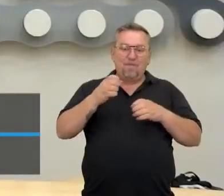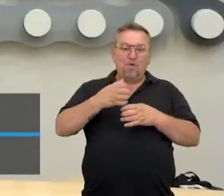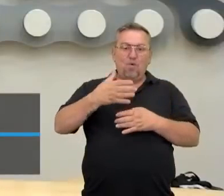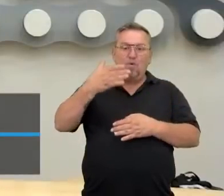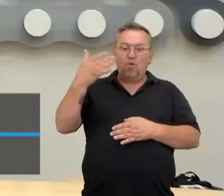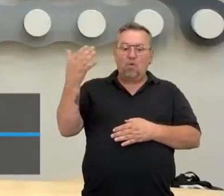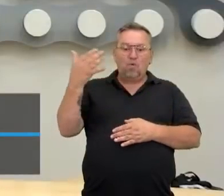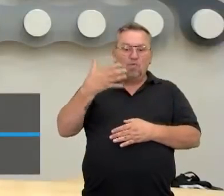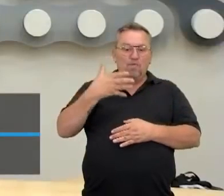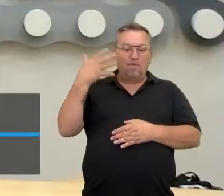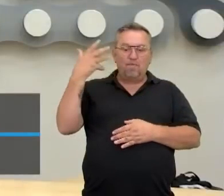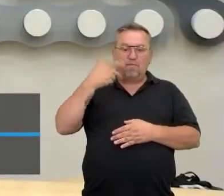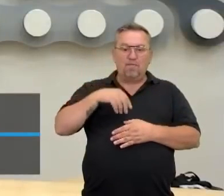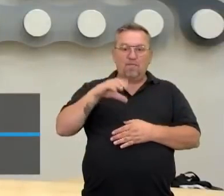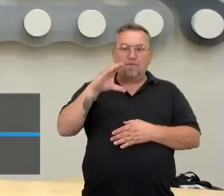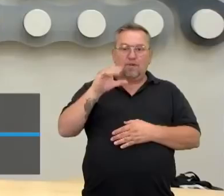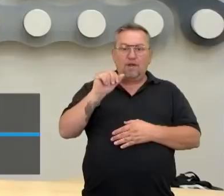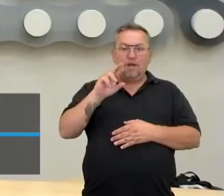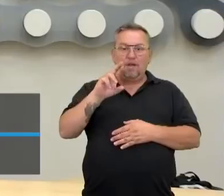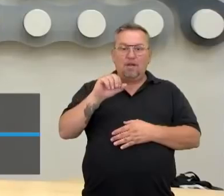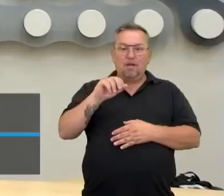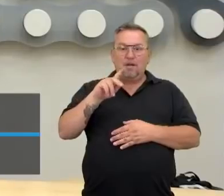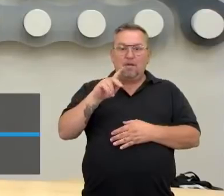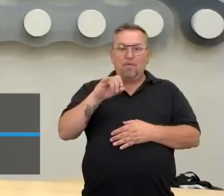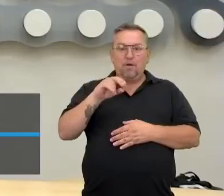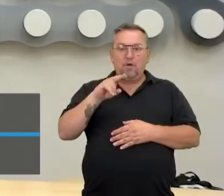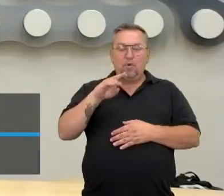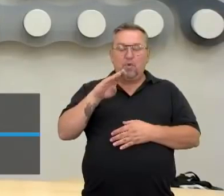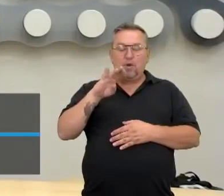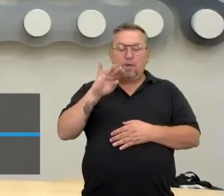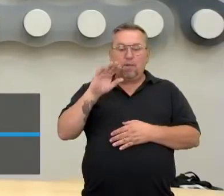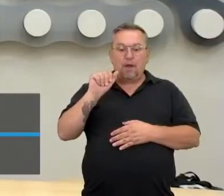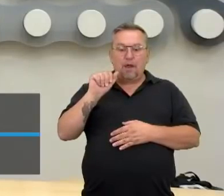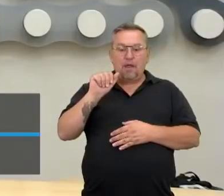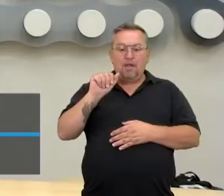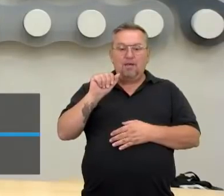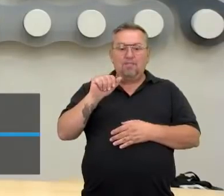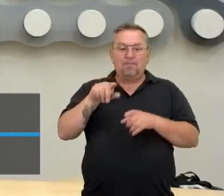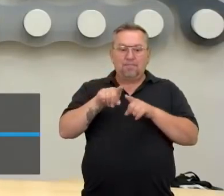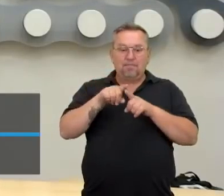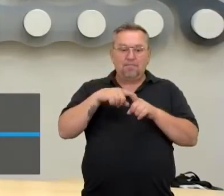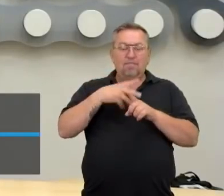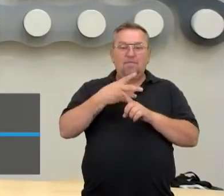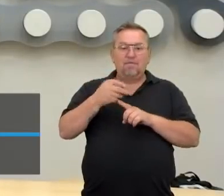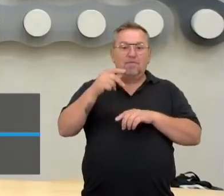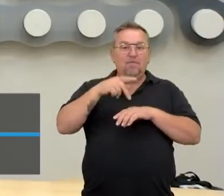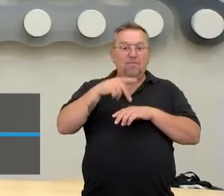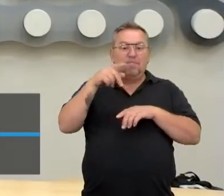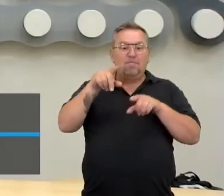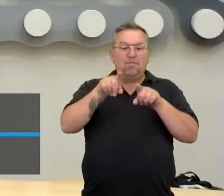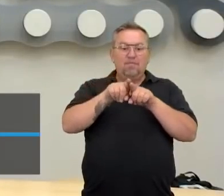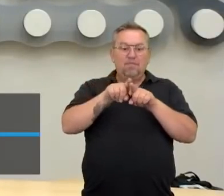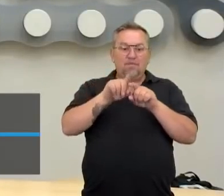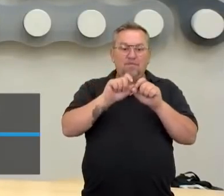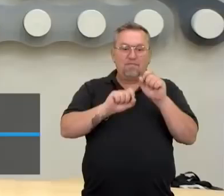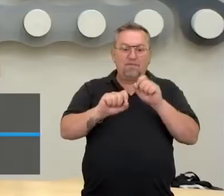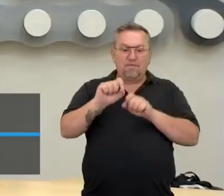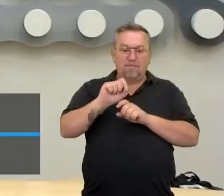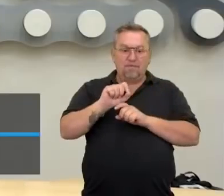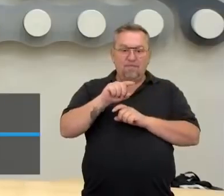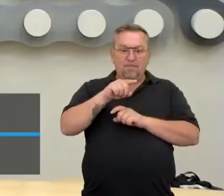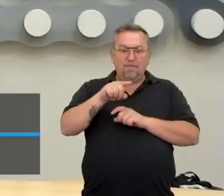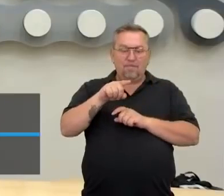ficou excelente lá em Carapicuíba, que é o professor, até ele assim, formado em artes, tem pós-graduação, até tira